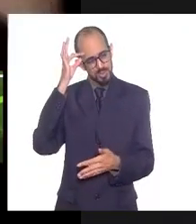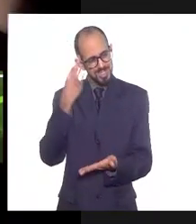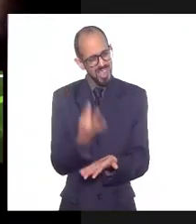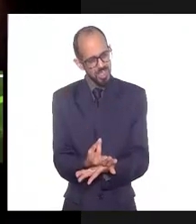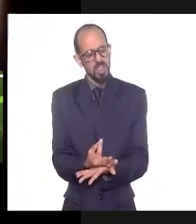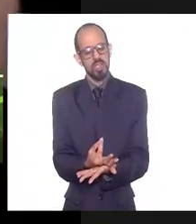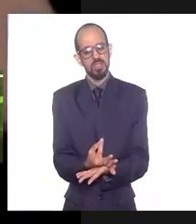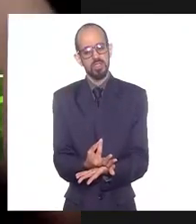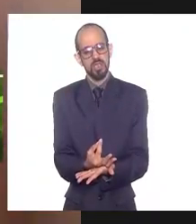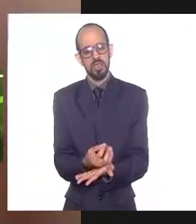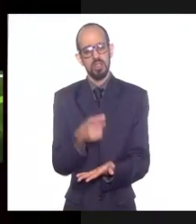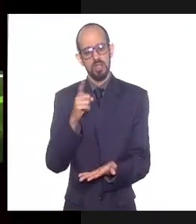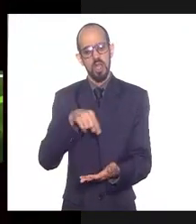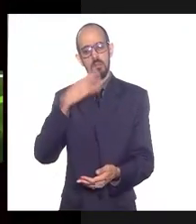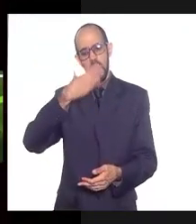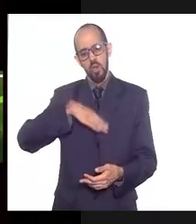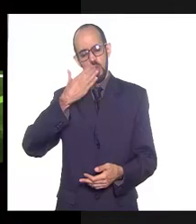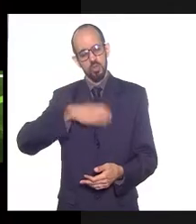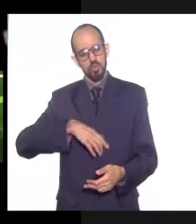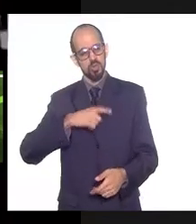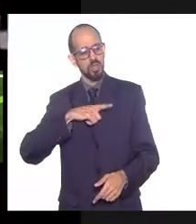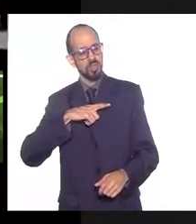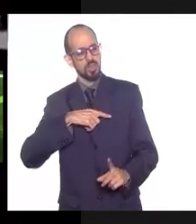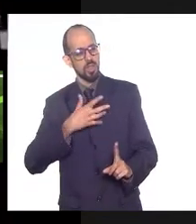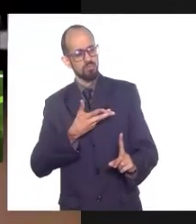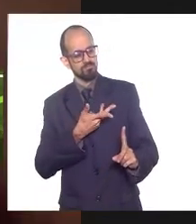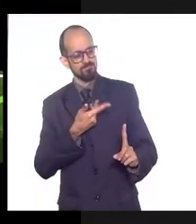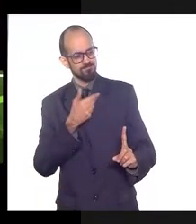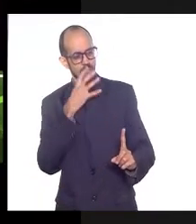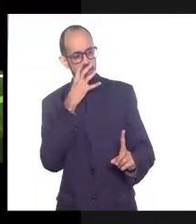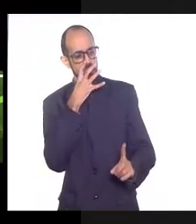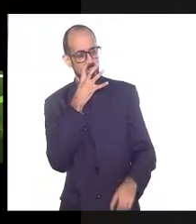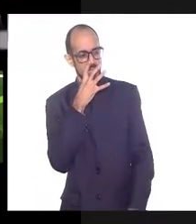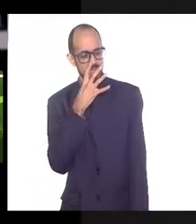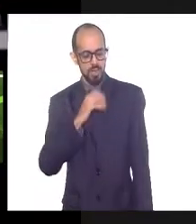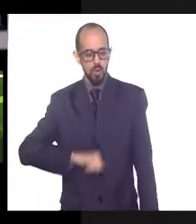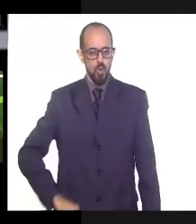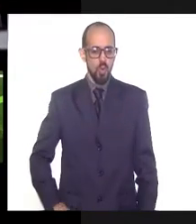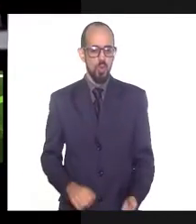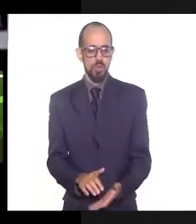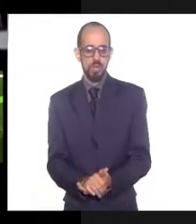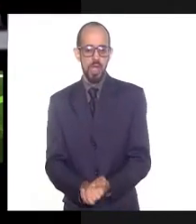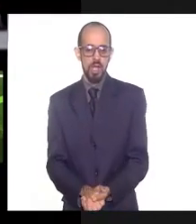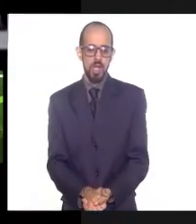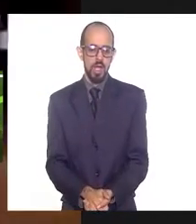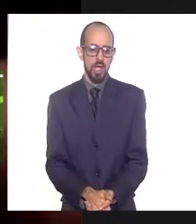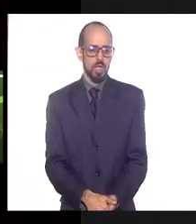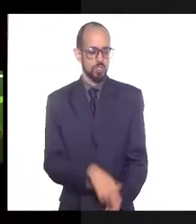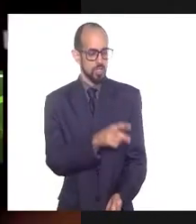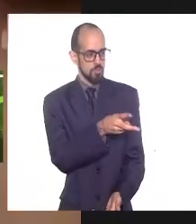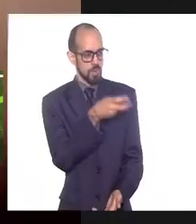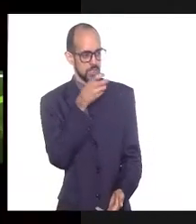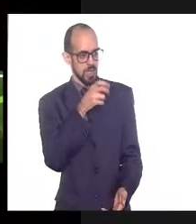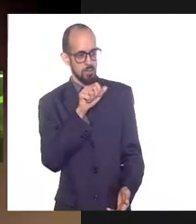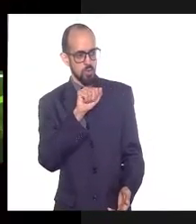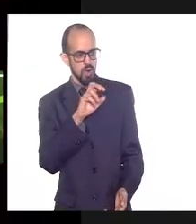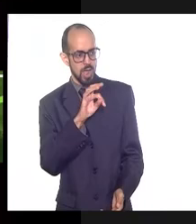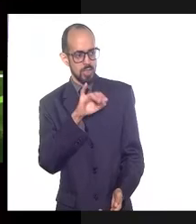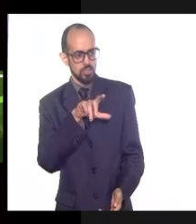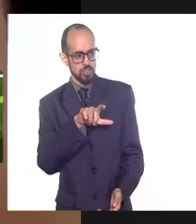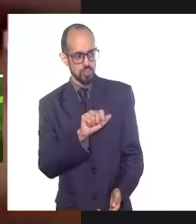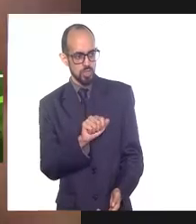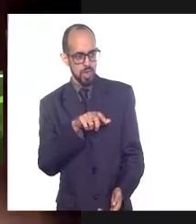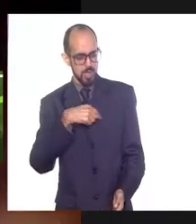com condutas muito admiráveis, né? Como eu falei, a gente ouve falar do Átila Nunes